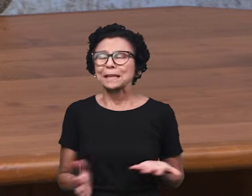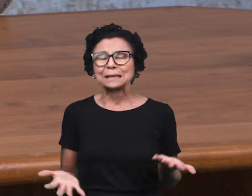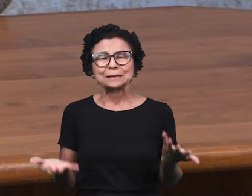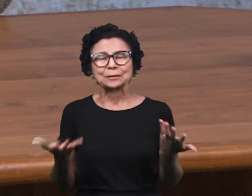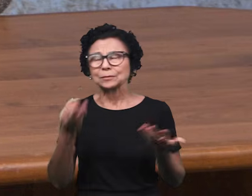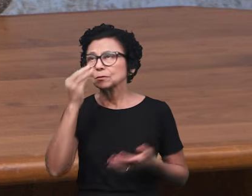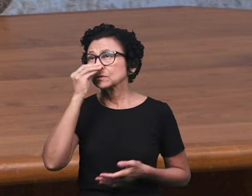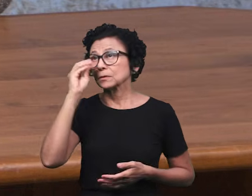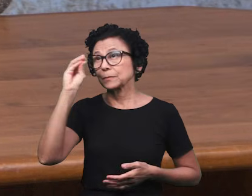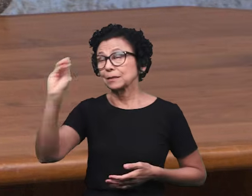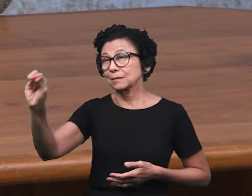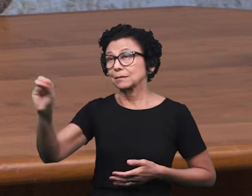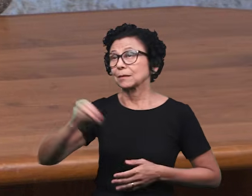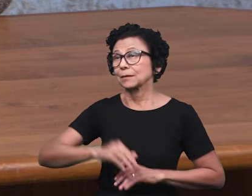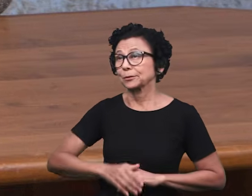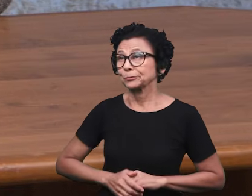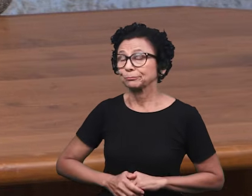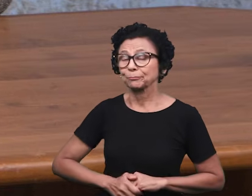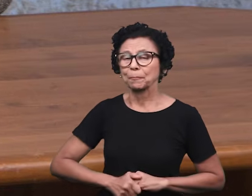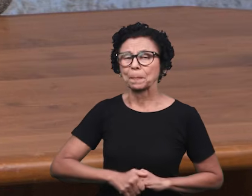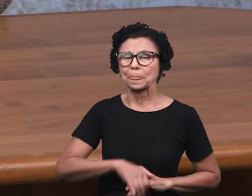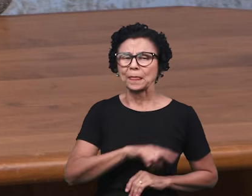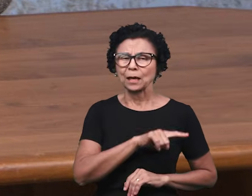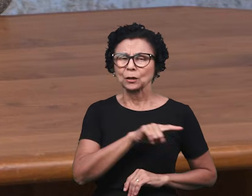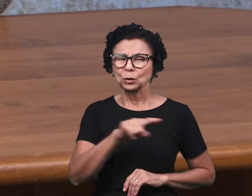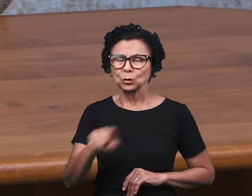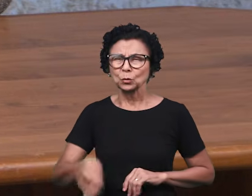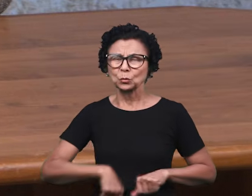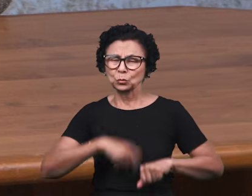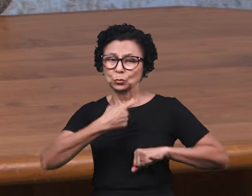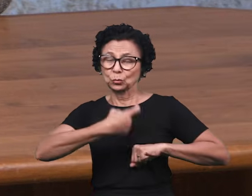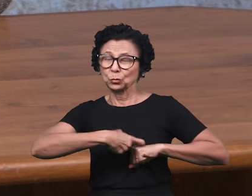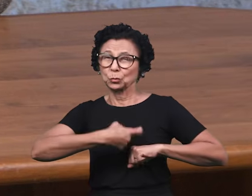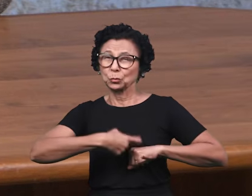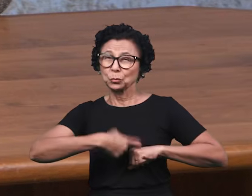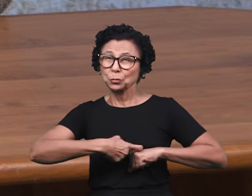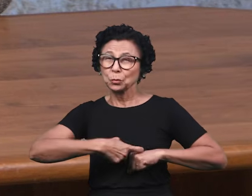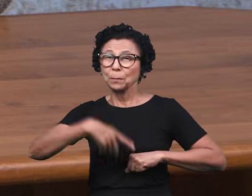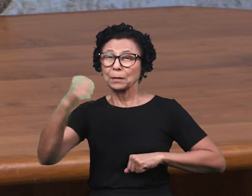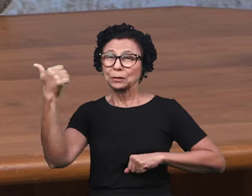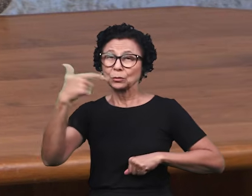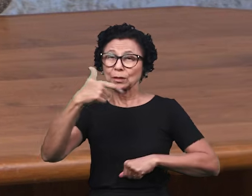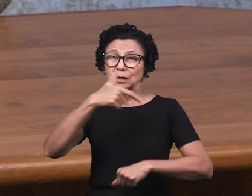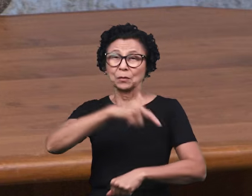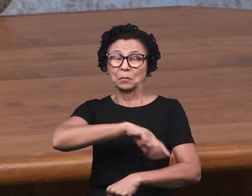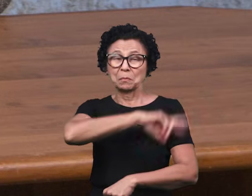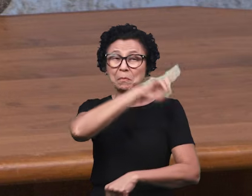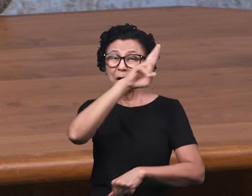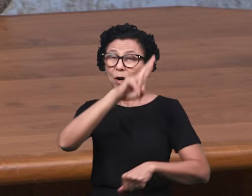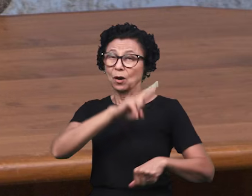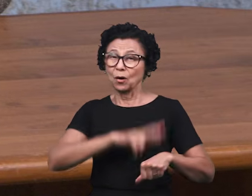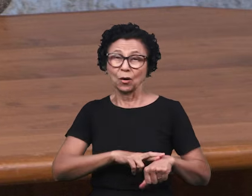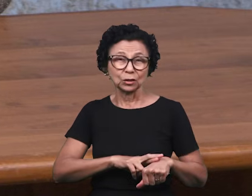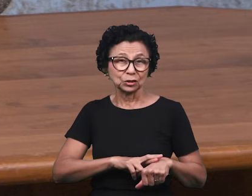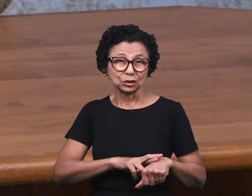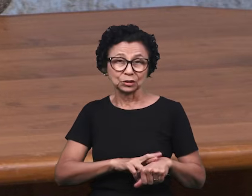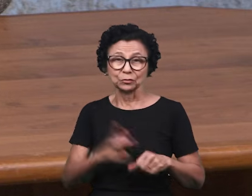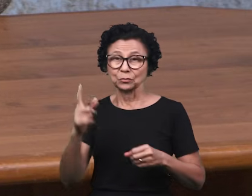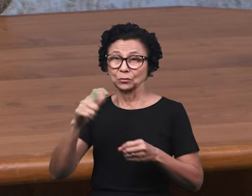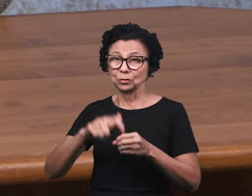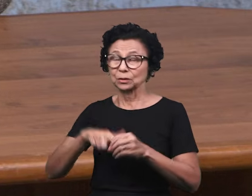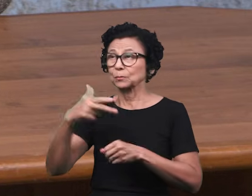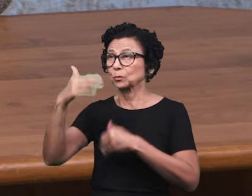correção, endureceram as suas faces mais do que uma rocha, não quiseram voltar.